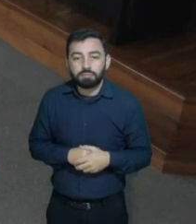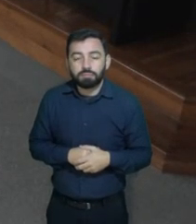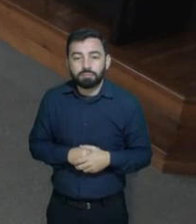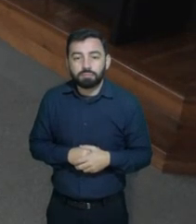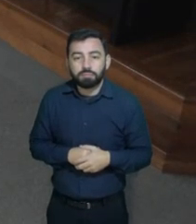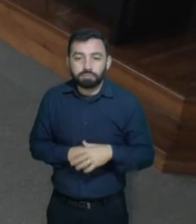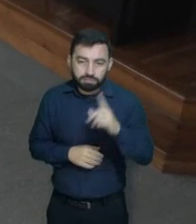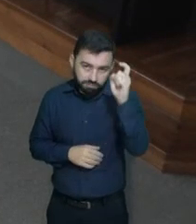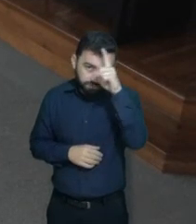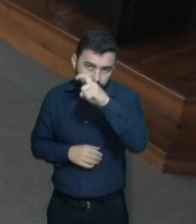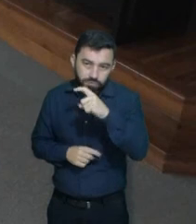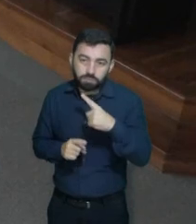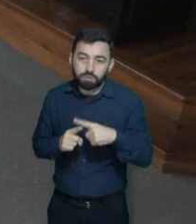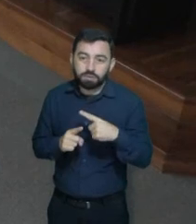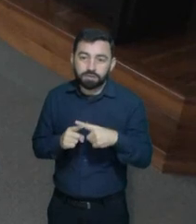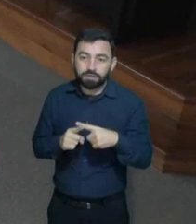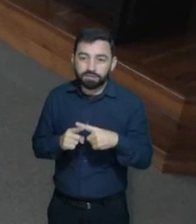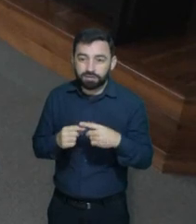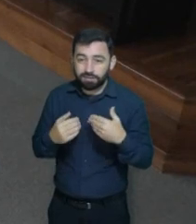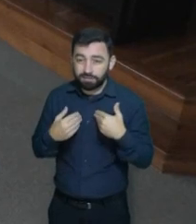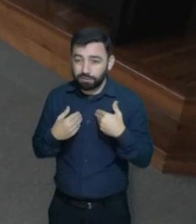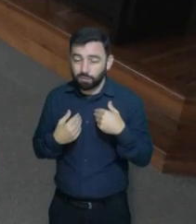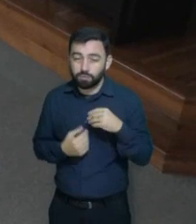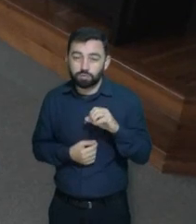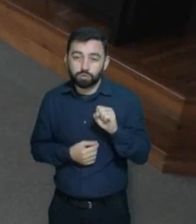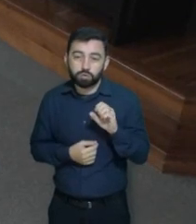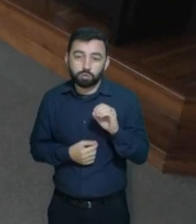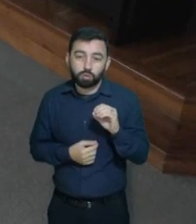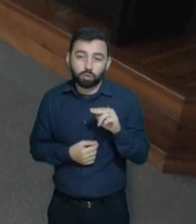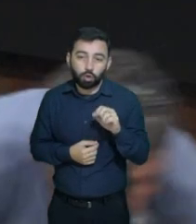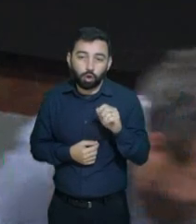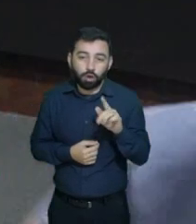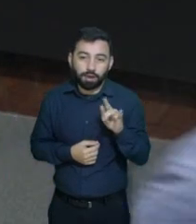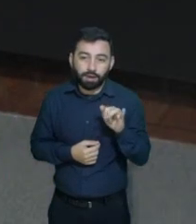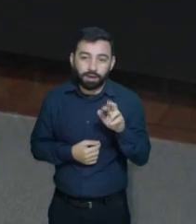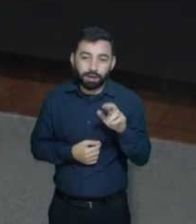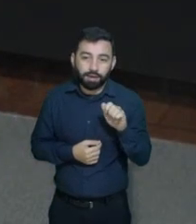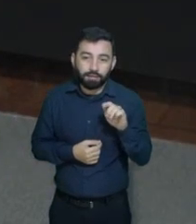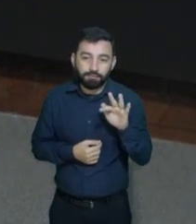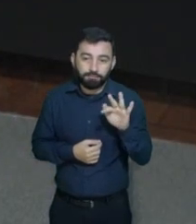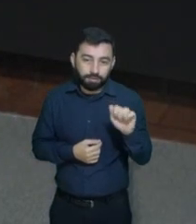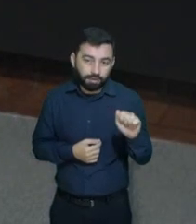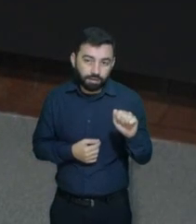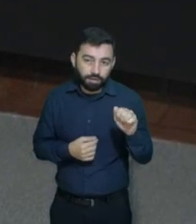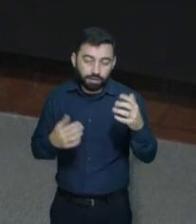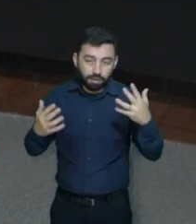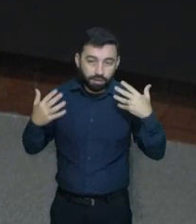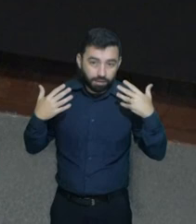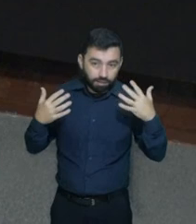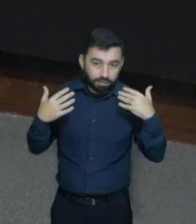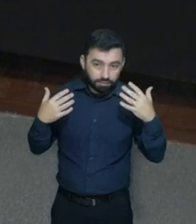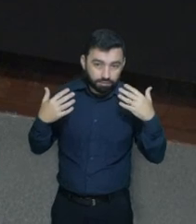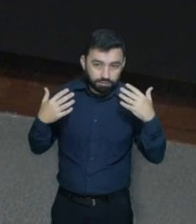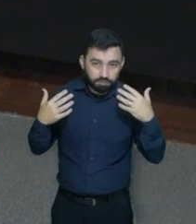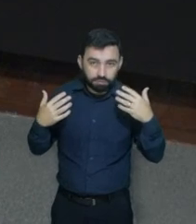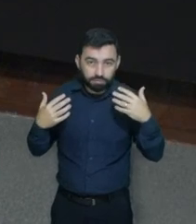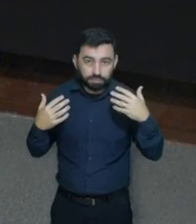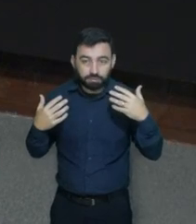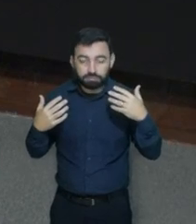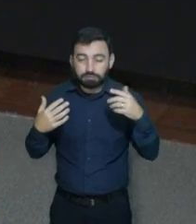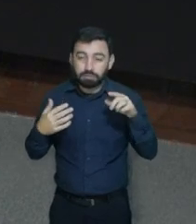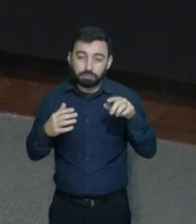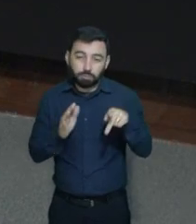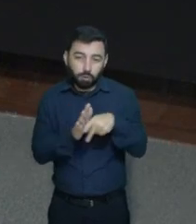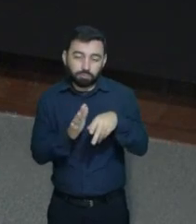É complicado porque, na verdade, eu sou uma oceanógrafa e eu trabalho com a parte climática. Isso é outra área, não é a